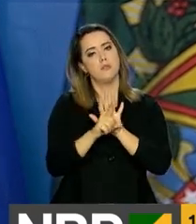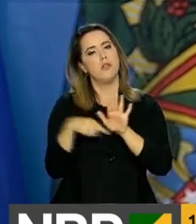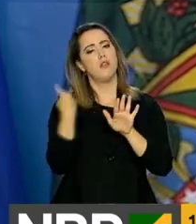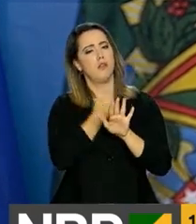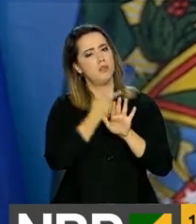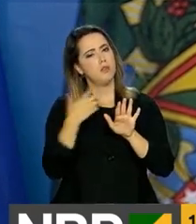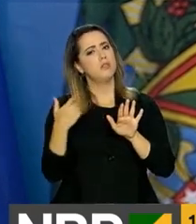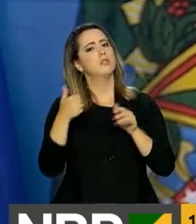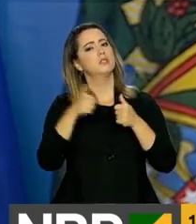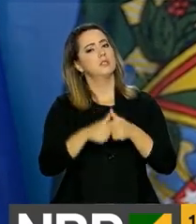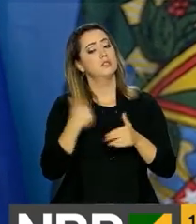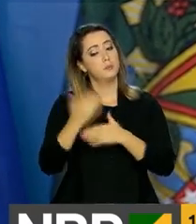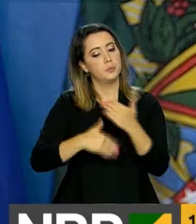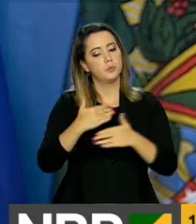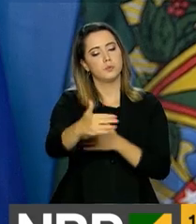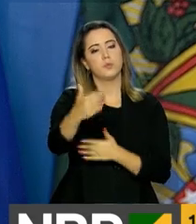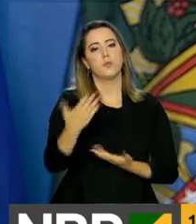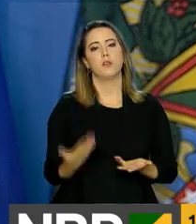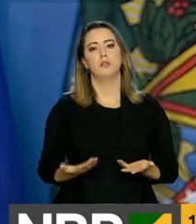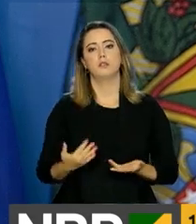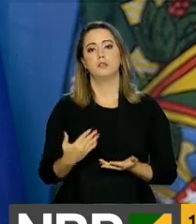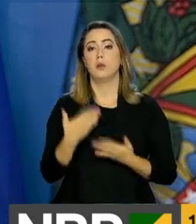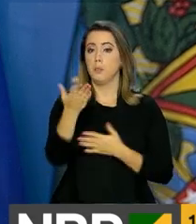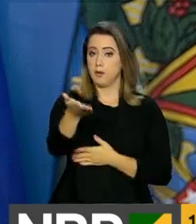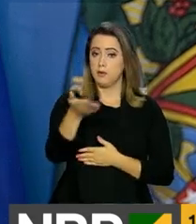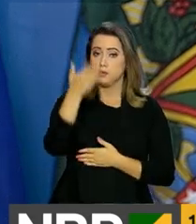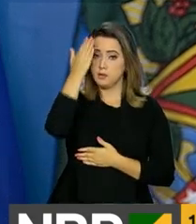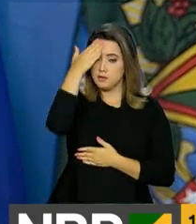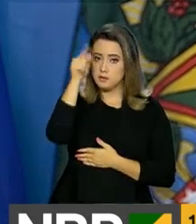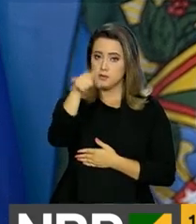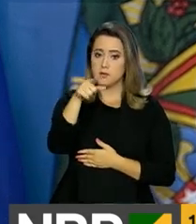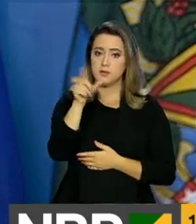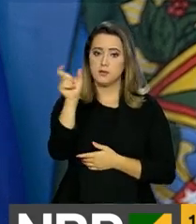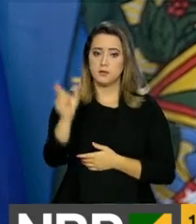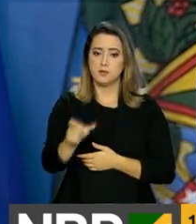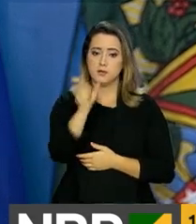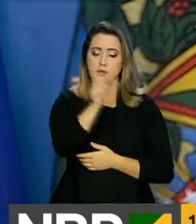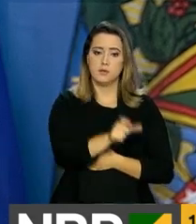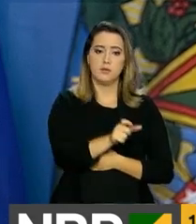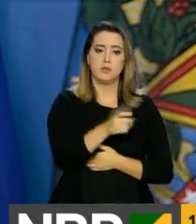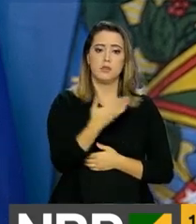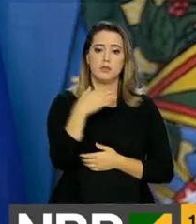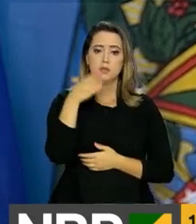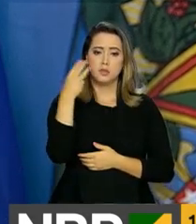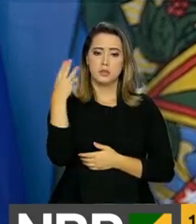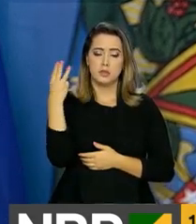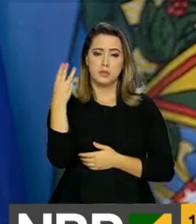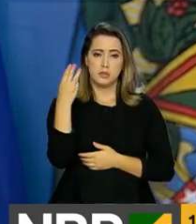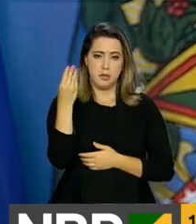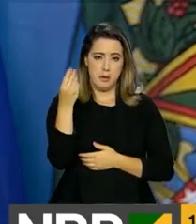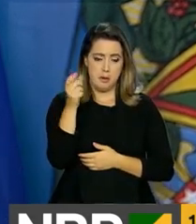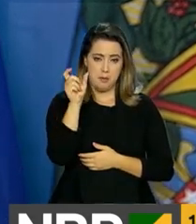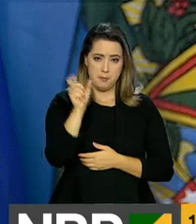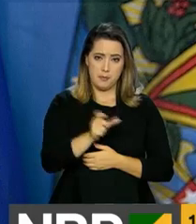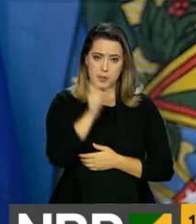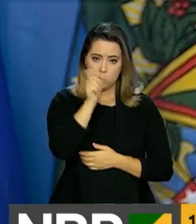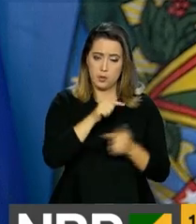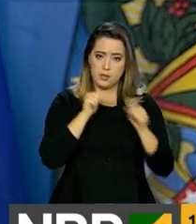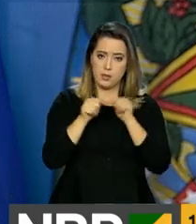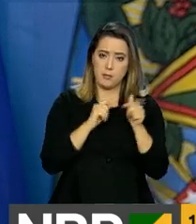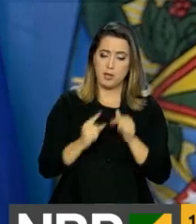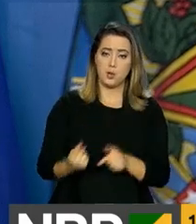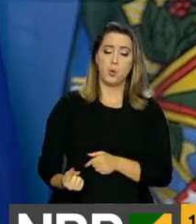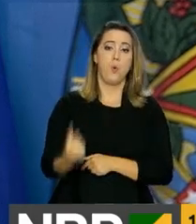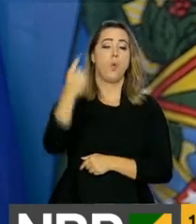o emprego só para vocês terem uma idéia as pessoas ocupadas prefeita neste último trimestre somaram 1 milhão